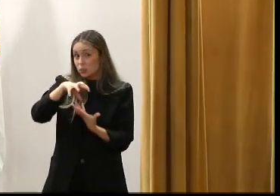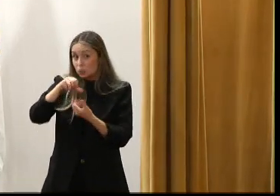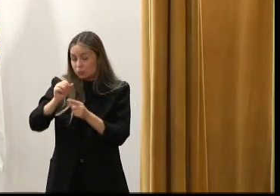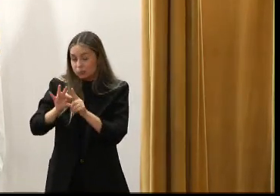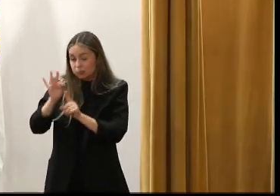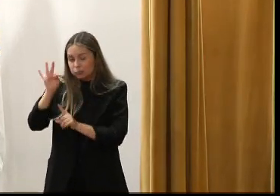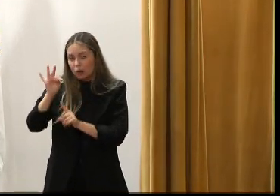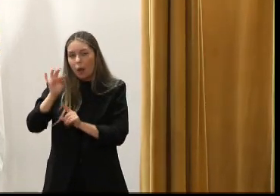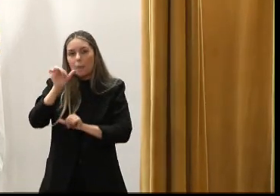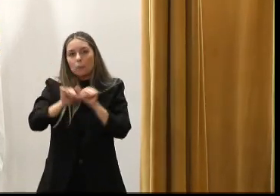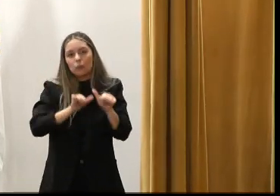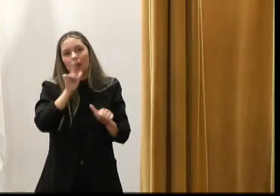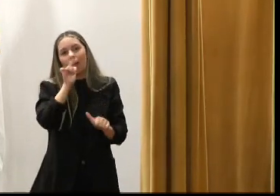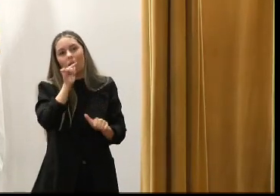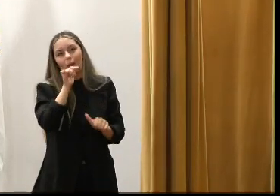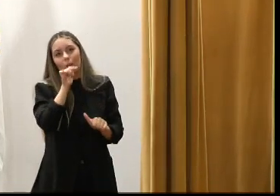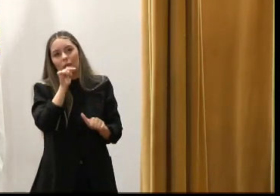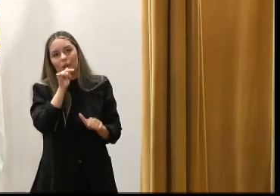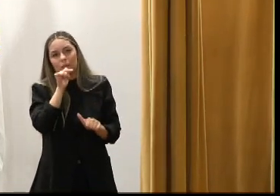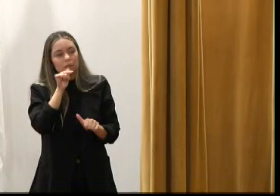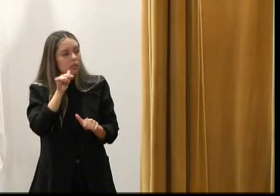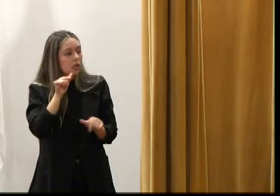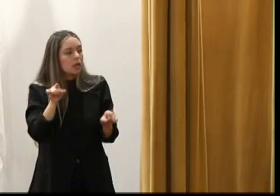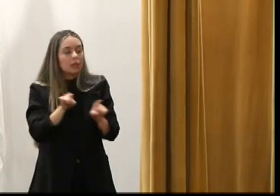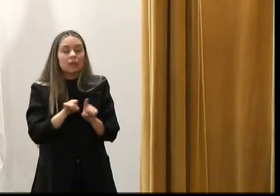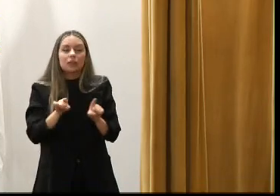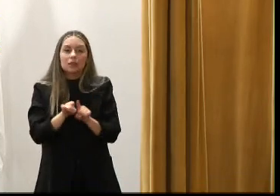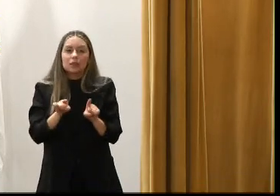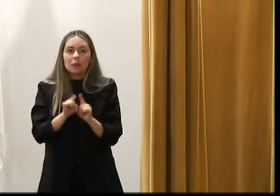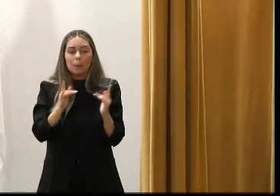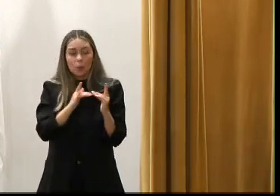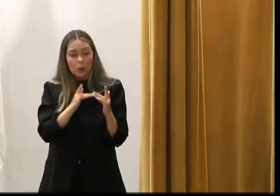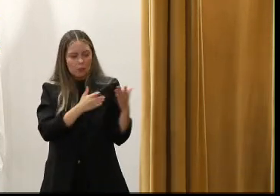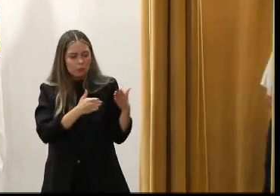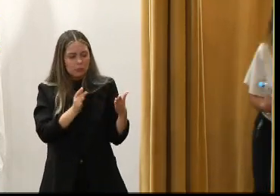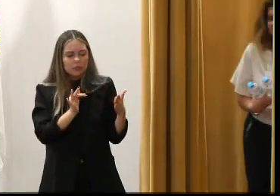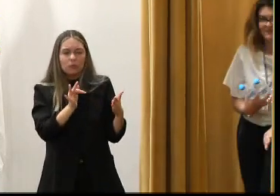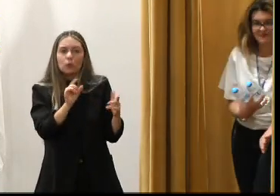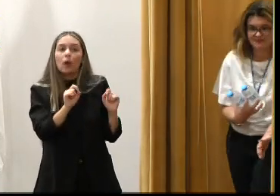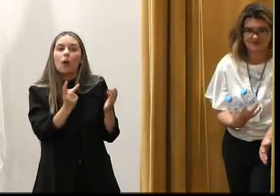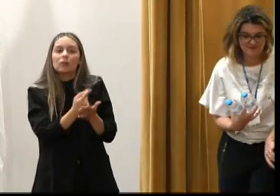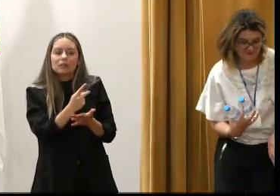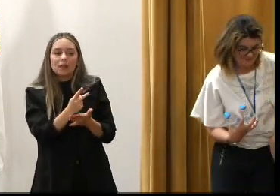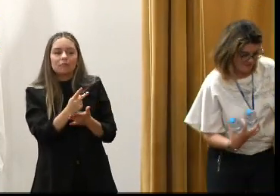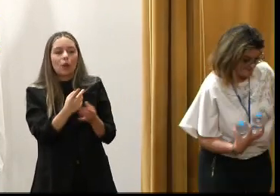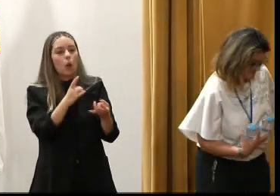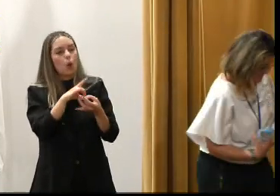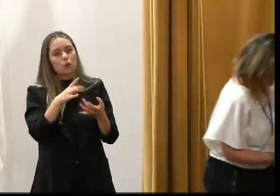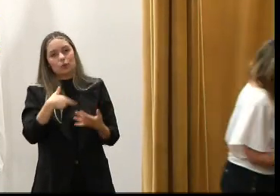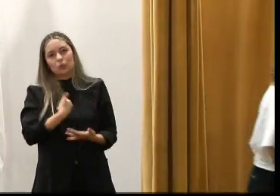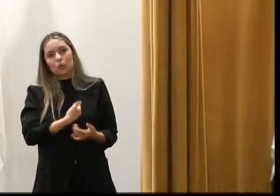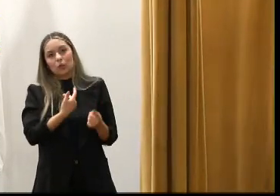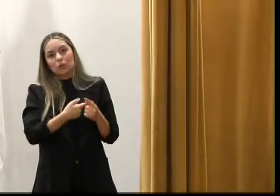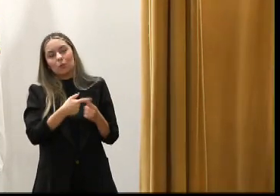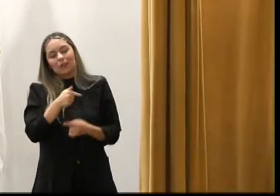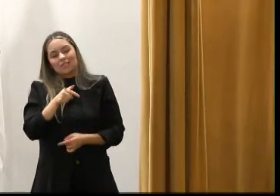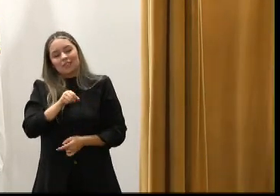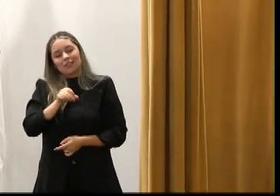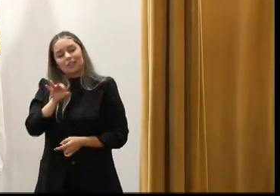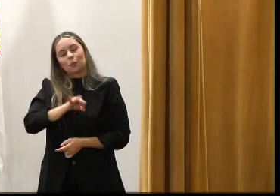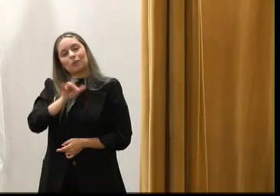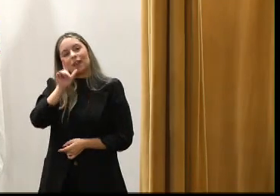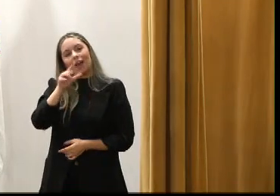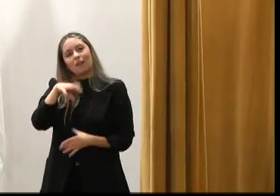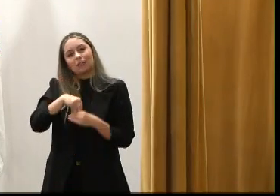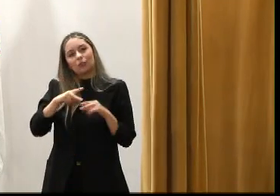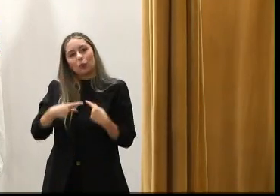água. O Guaíba é nosso destino. O que acontecer com ele, acontecerá conosco, porque nós somos feitos de 70% de